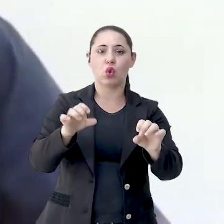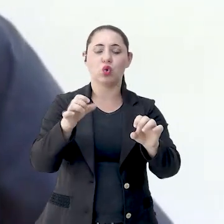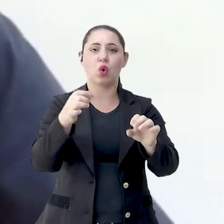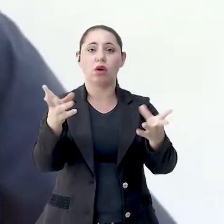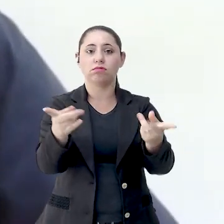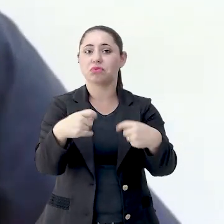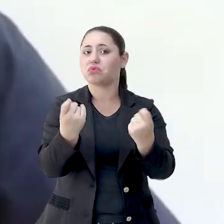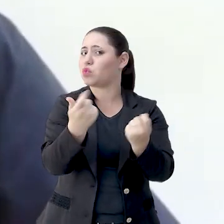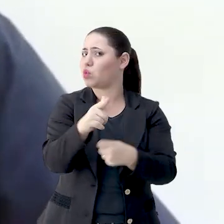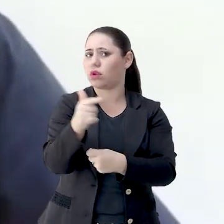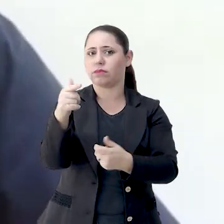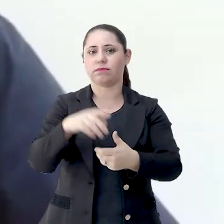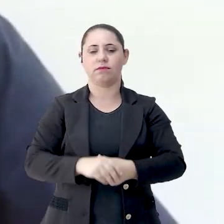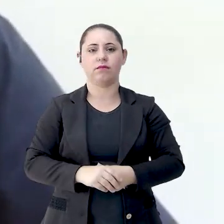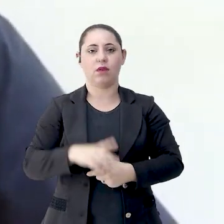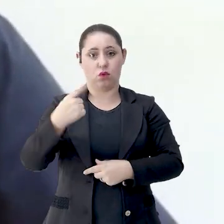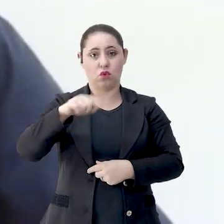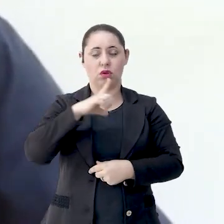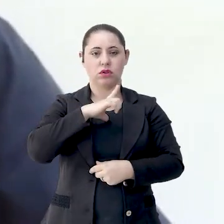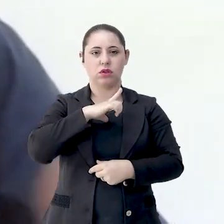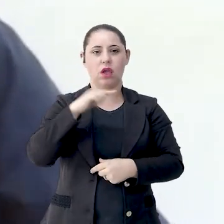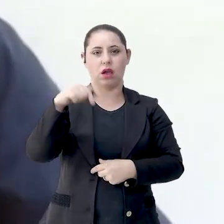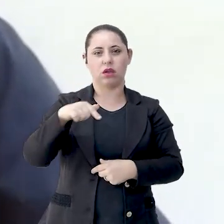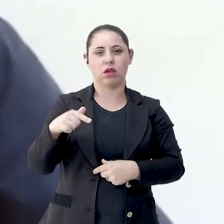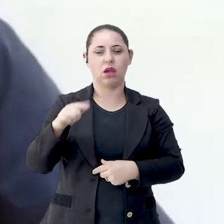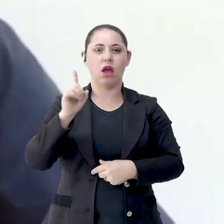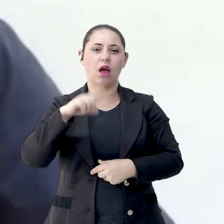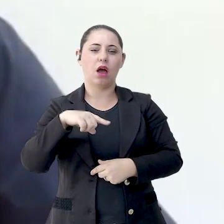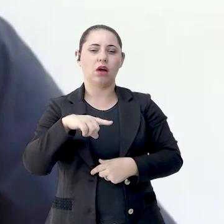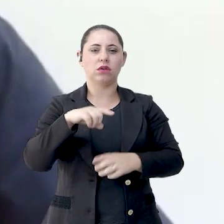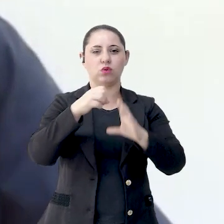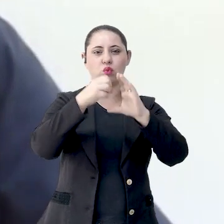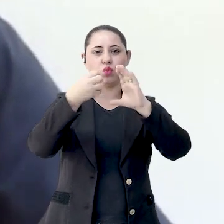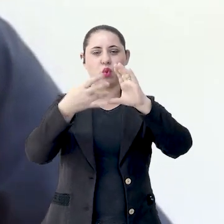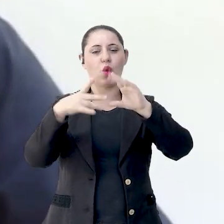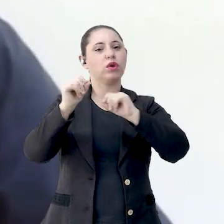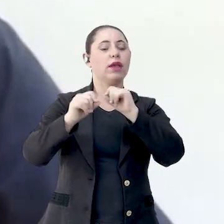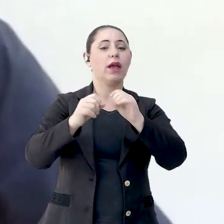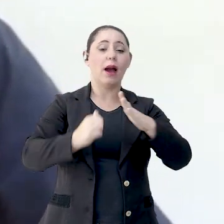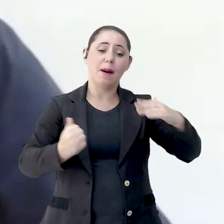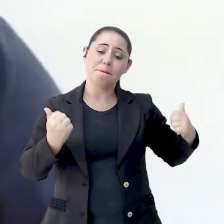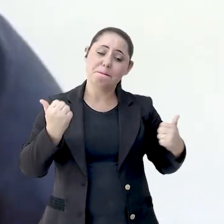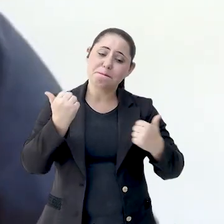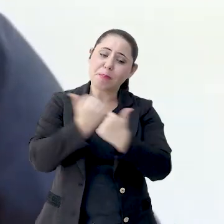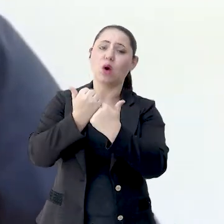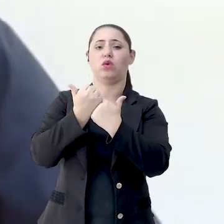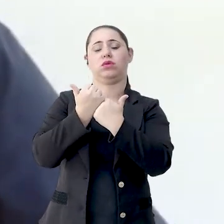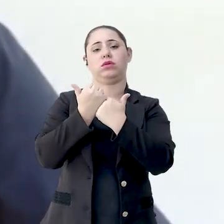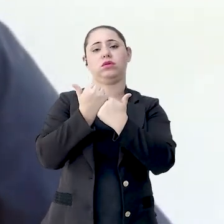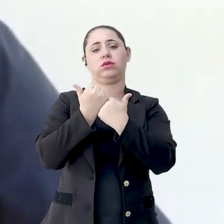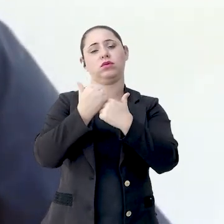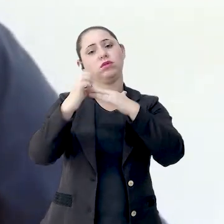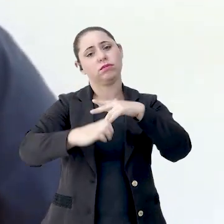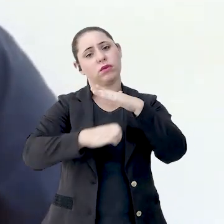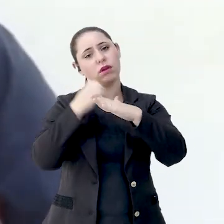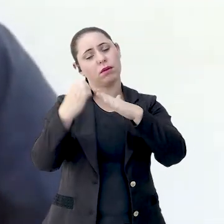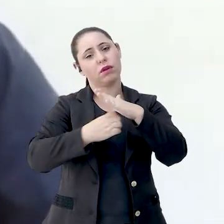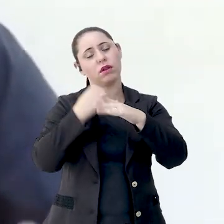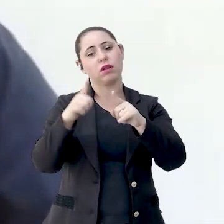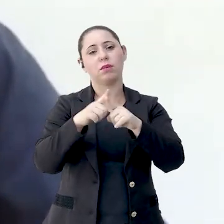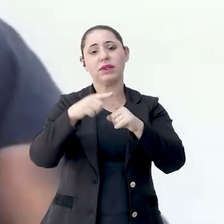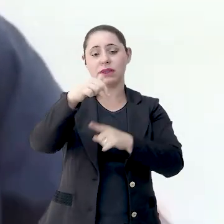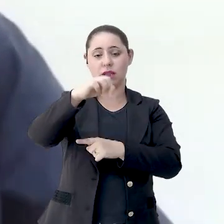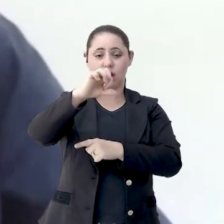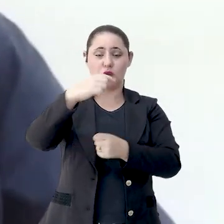receber. E nós temos aqui também o Fundo Constitucional do Centro-Oeste, que apoia os empresários e que nós atuamos nos 79 municípios do estado. Então é